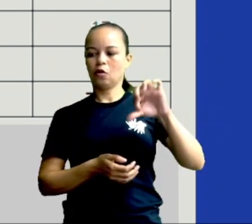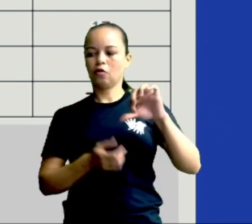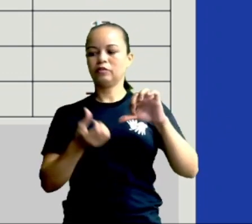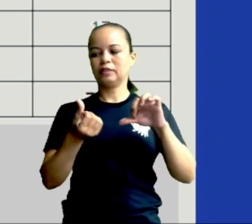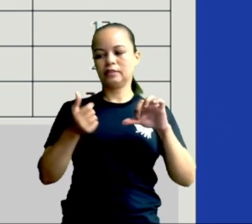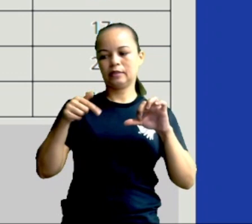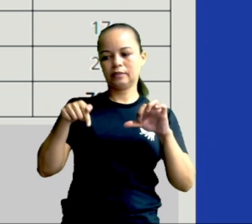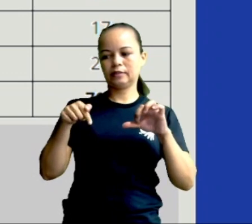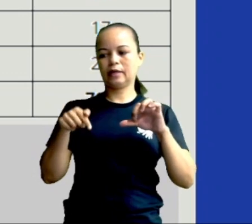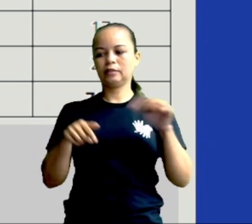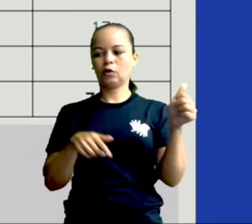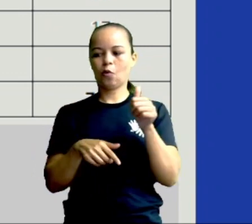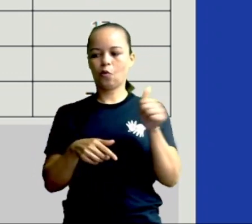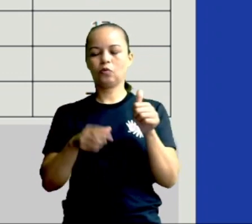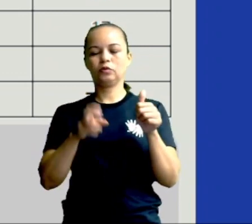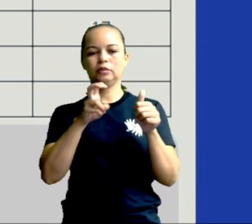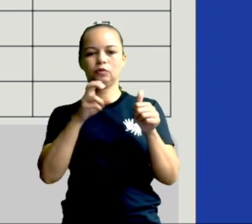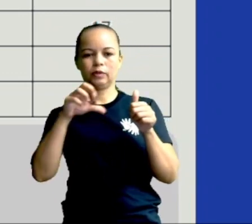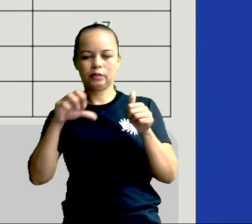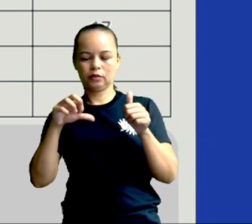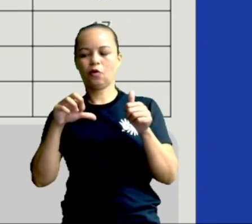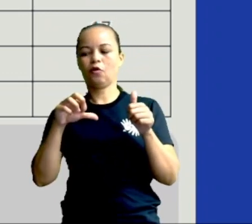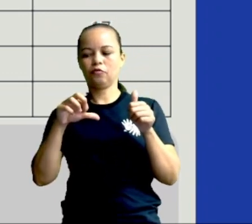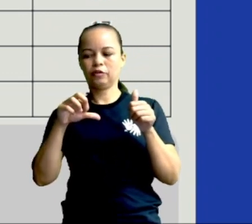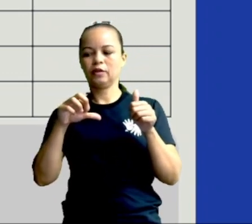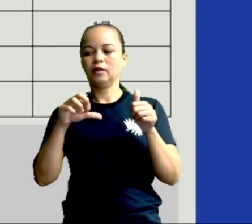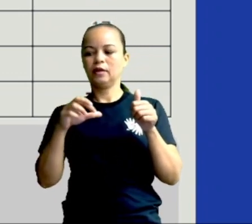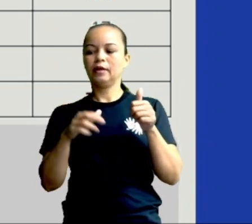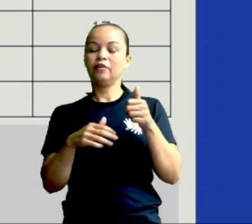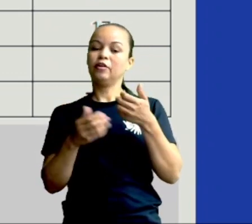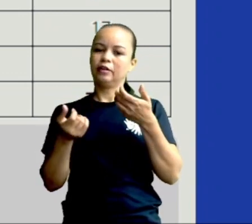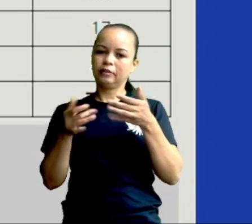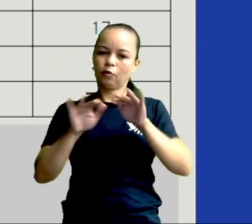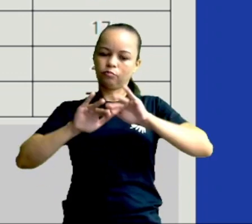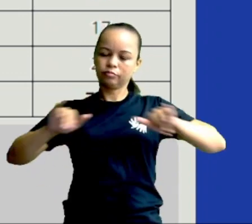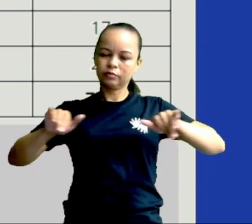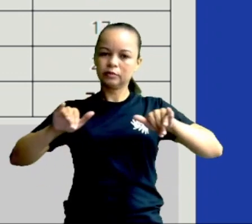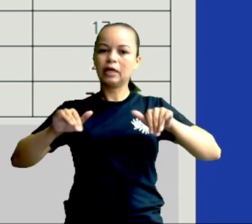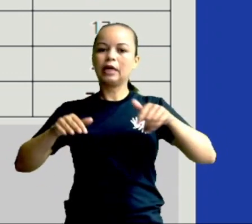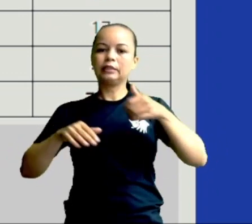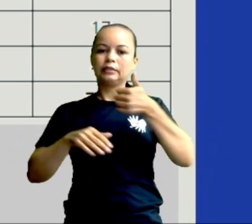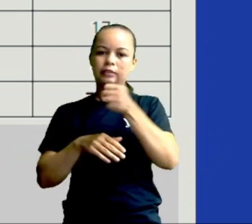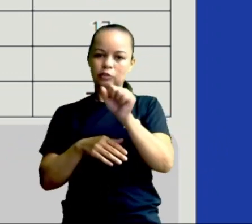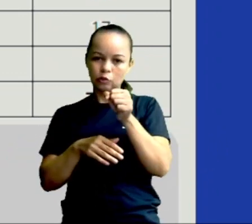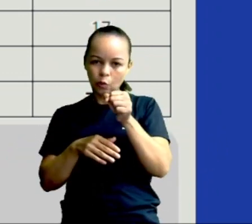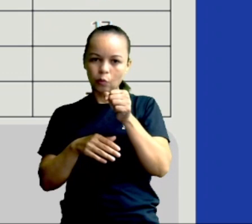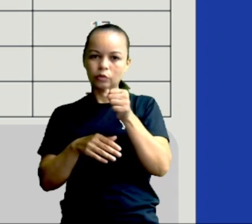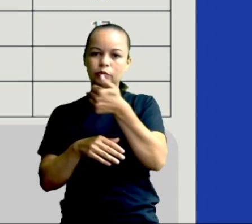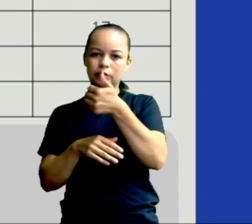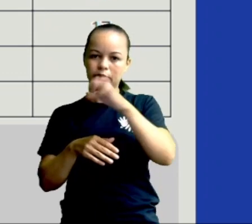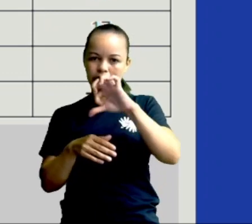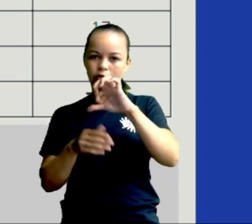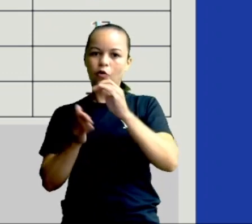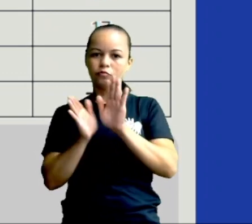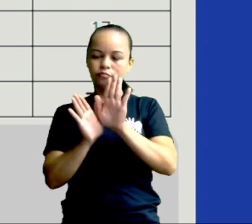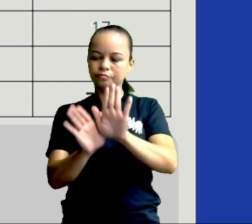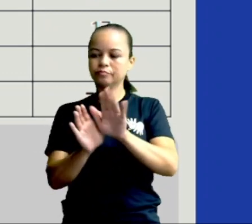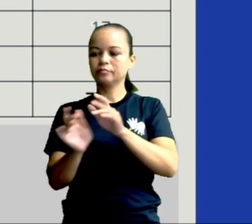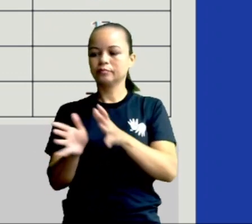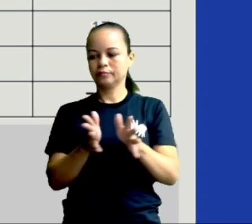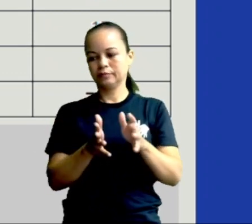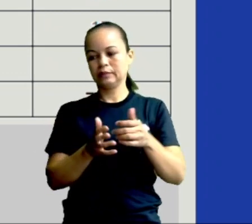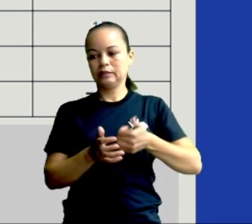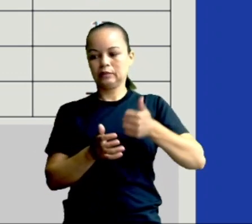67, 11, 59, eliminei. Fiquei com 18 e 19. Na próxima, eliminei o primeiro